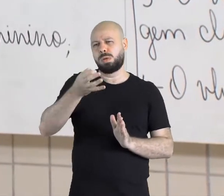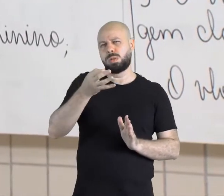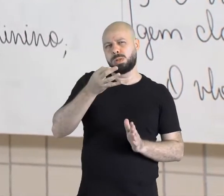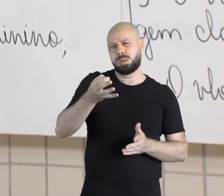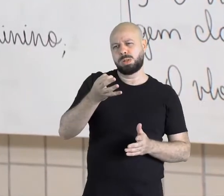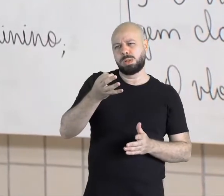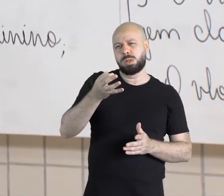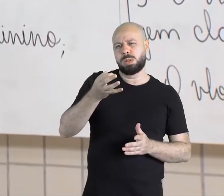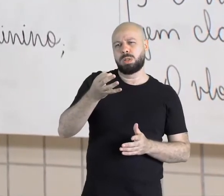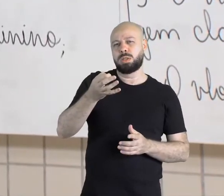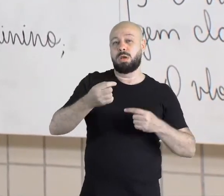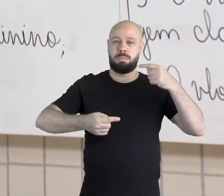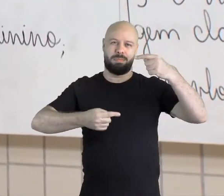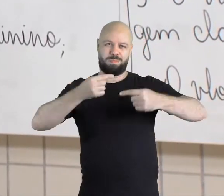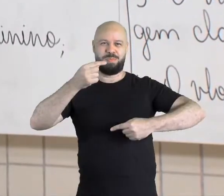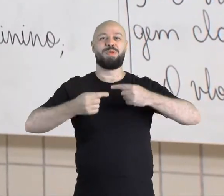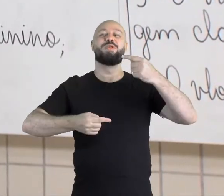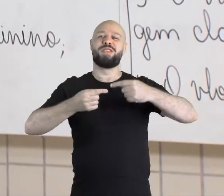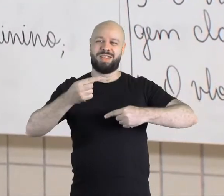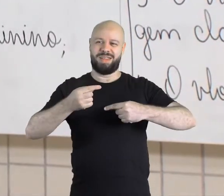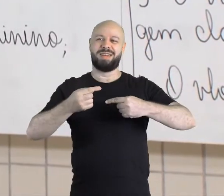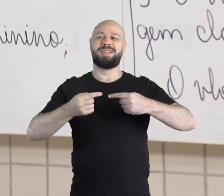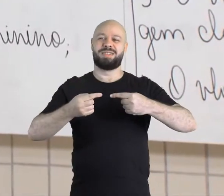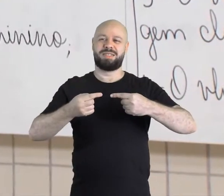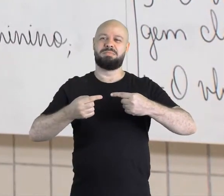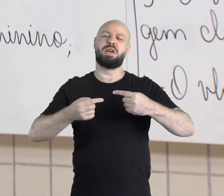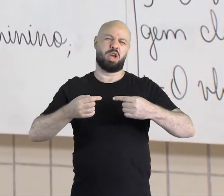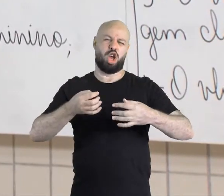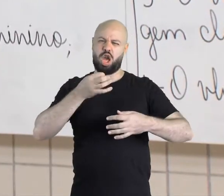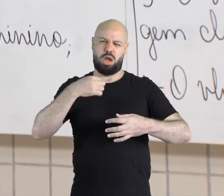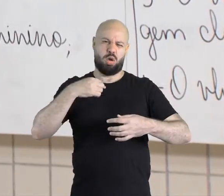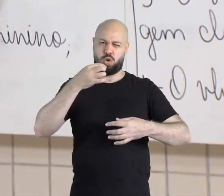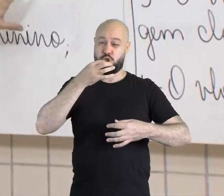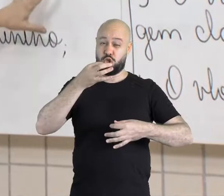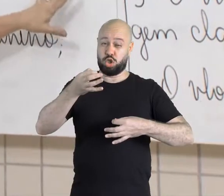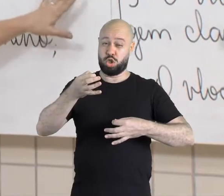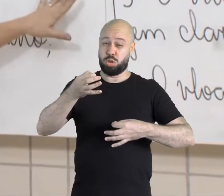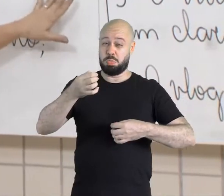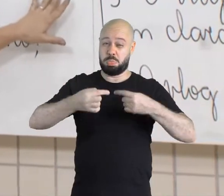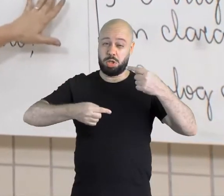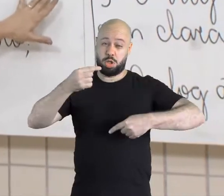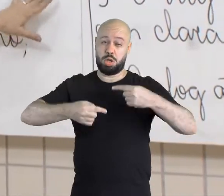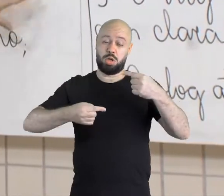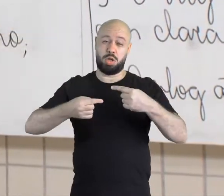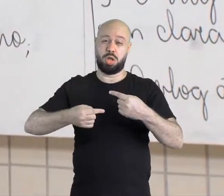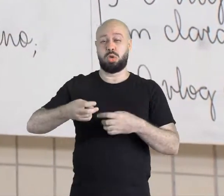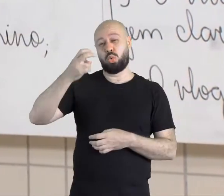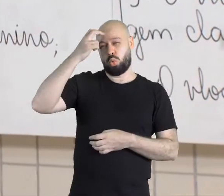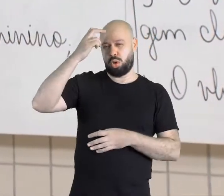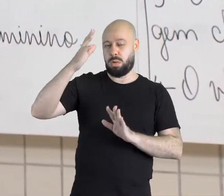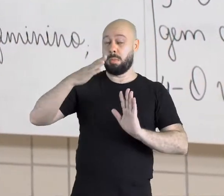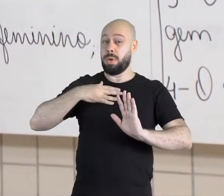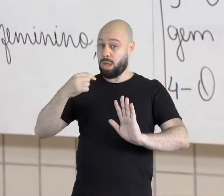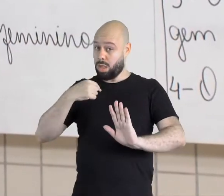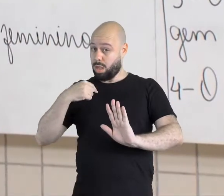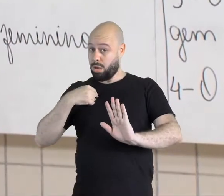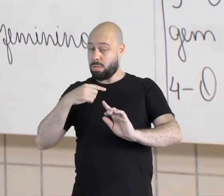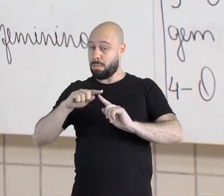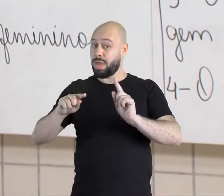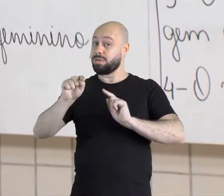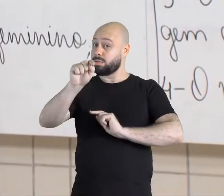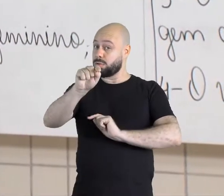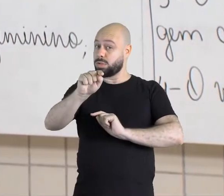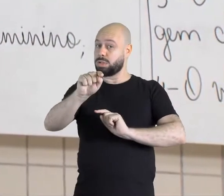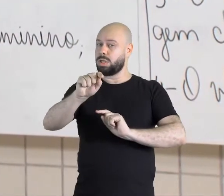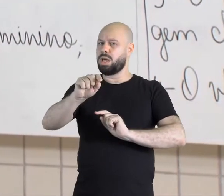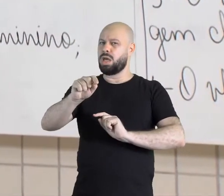opiniões políticas. Eu escolheria opiniões sobre política e cultura. Mas você vai aí